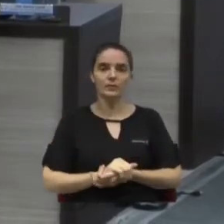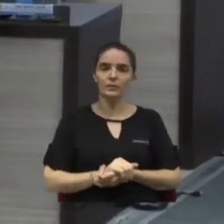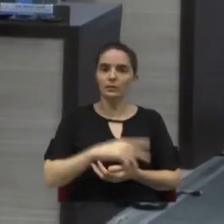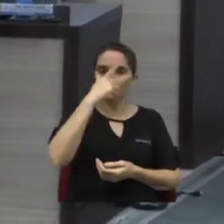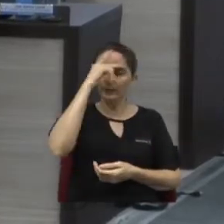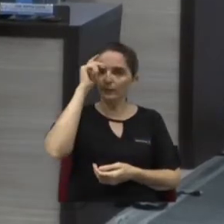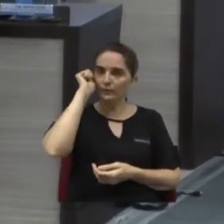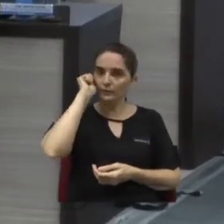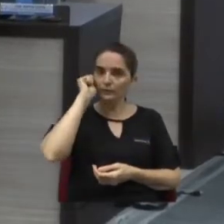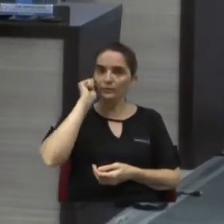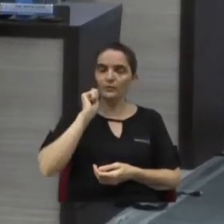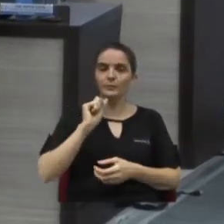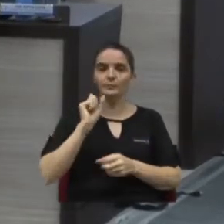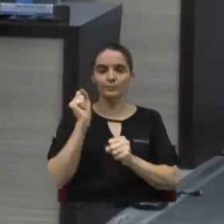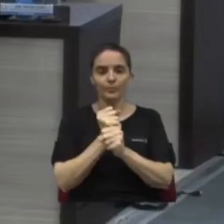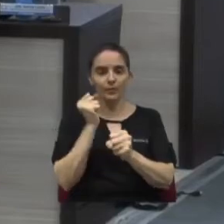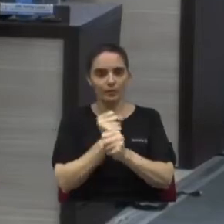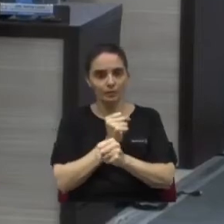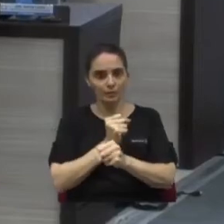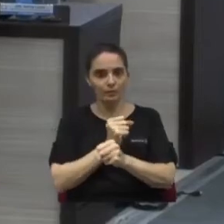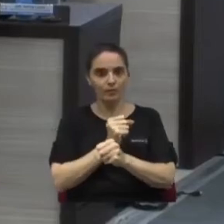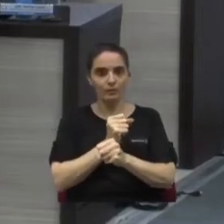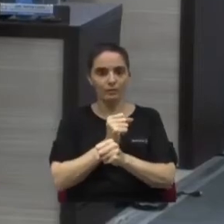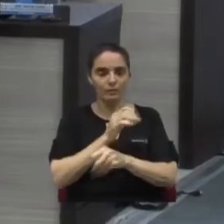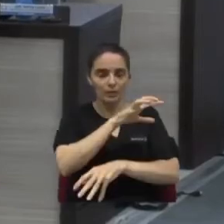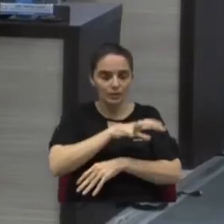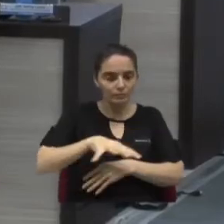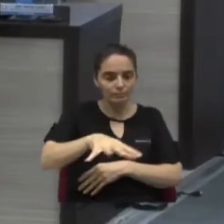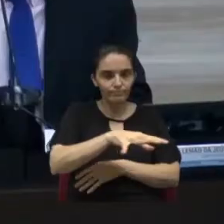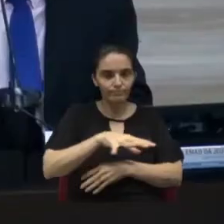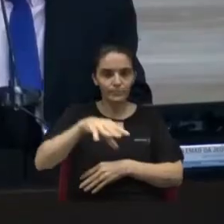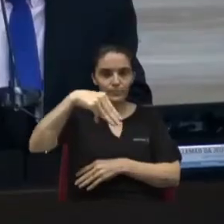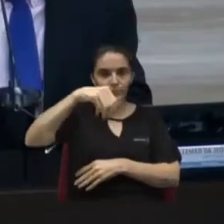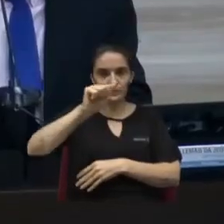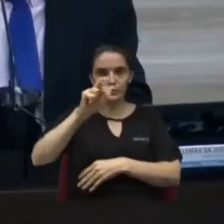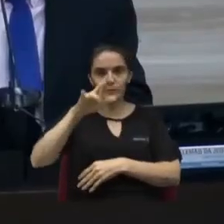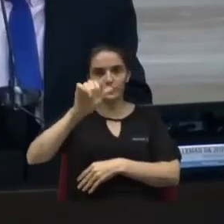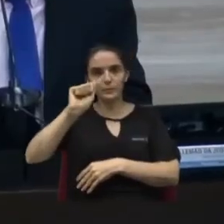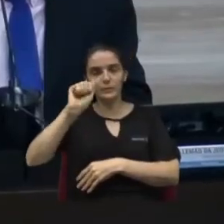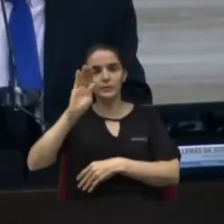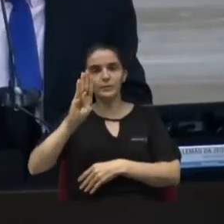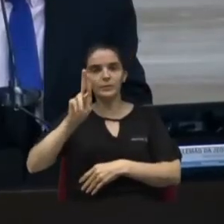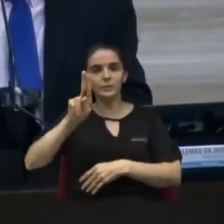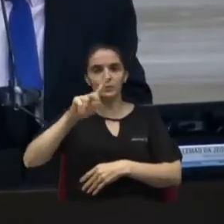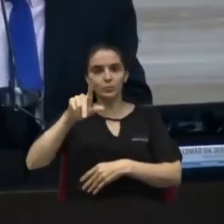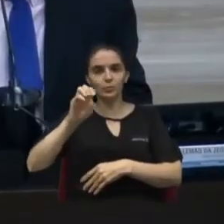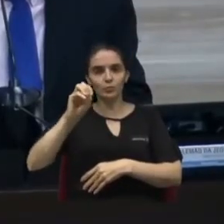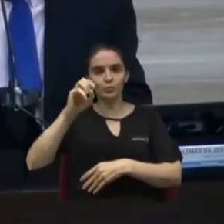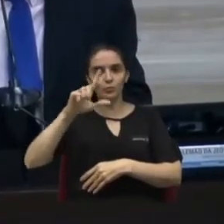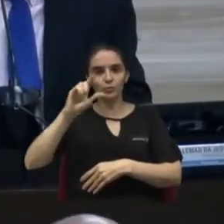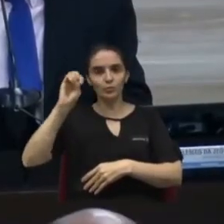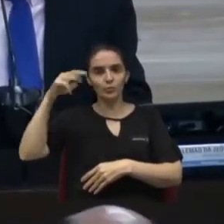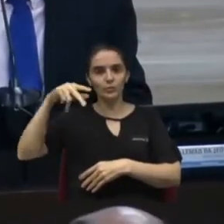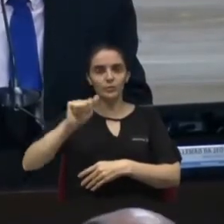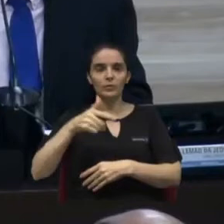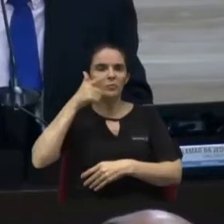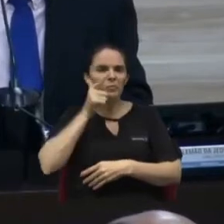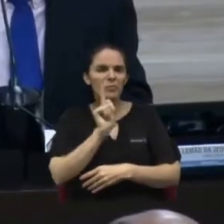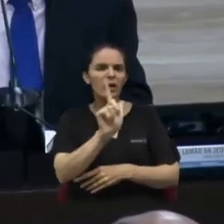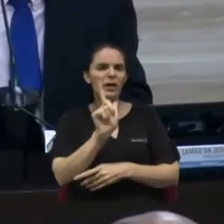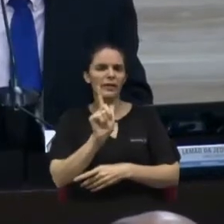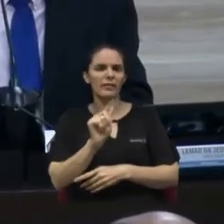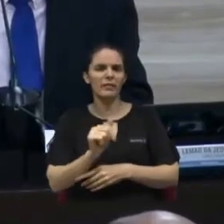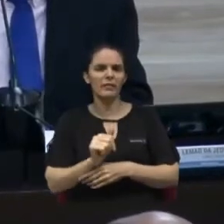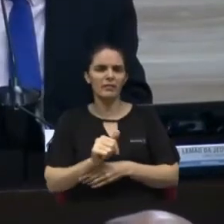para a realização ali da reforma. Inclusive, parece que tem um dinheiro que o Lemão conseguiu, né, de um